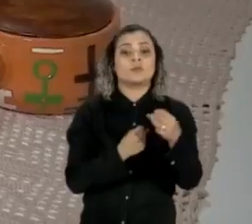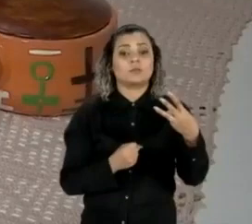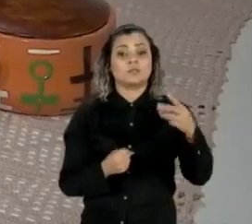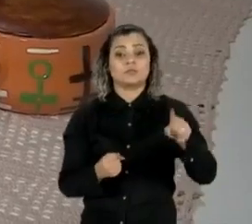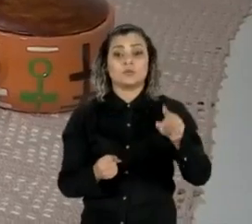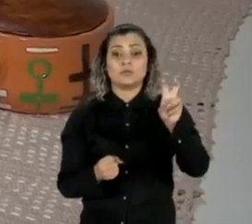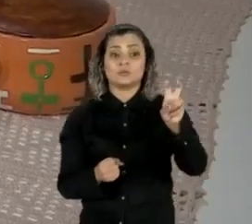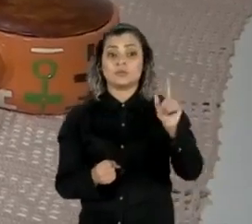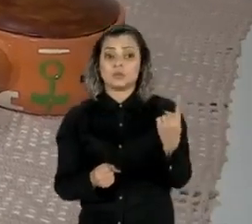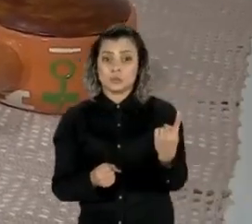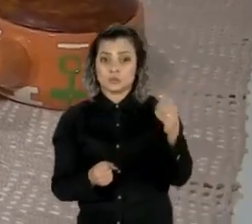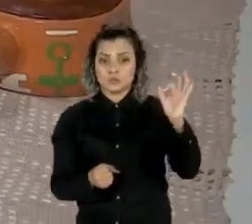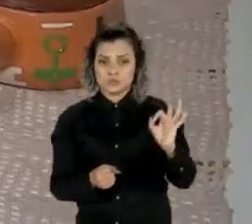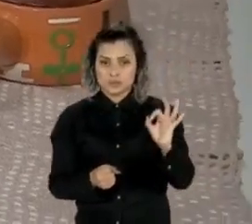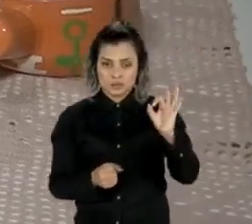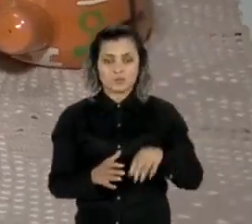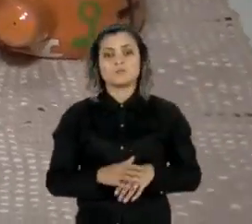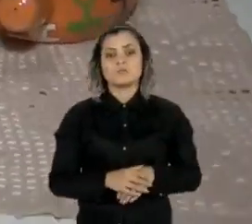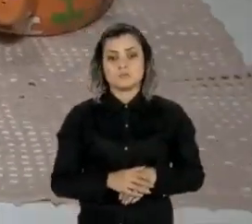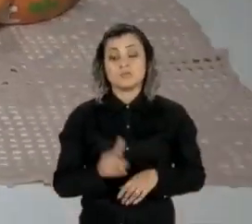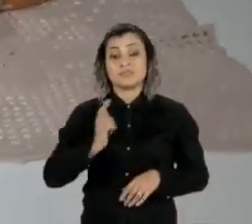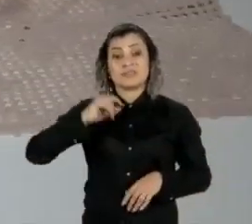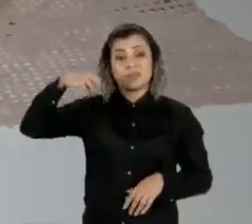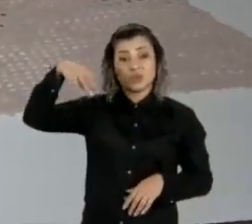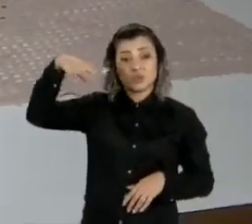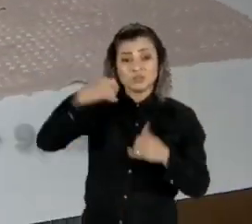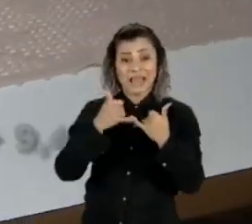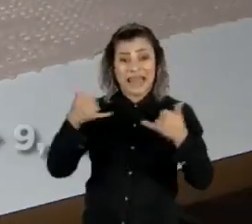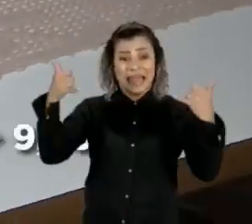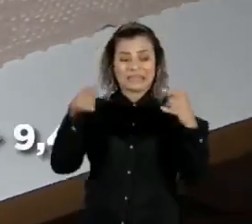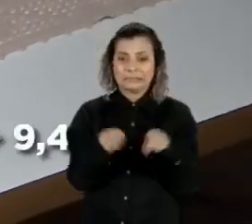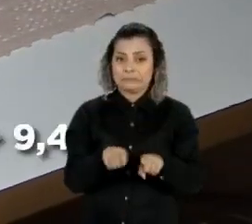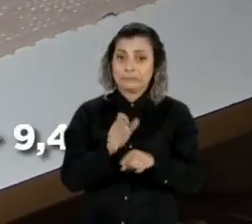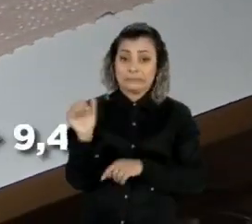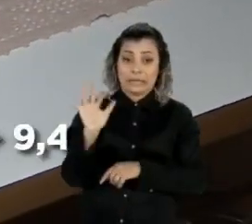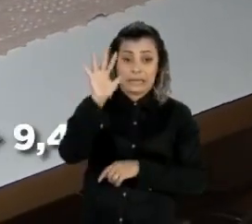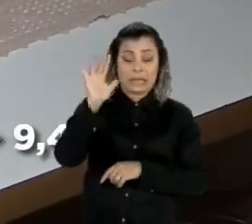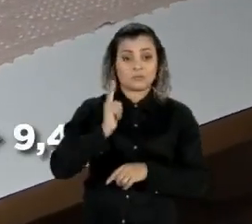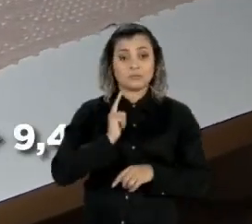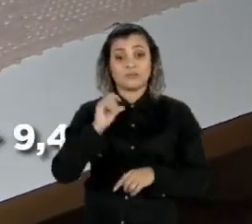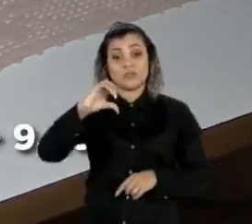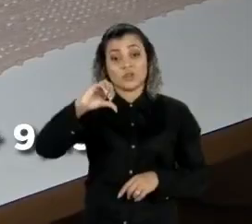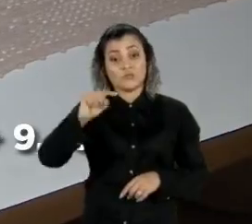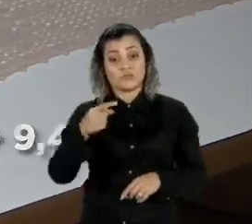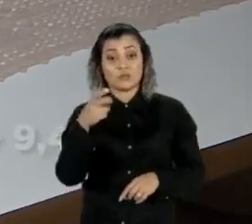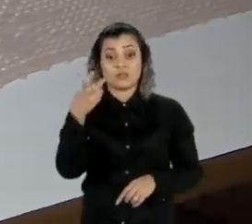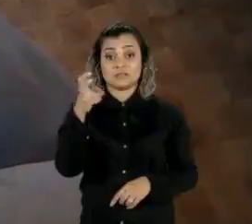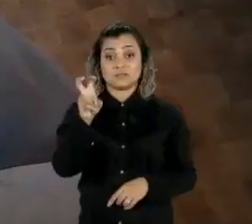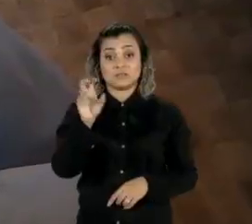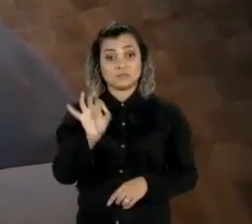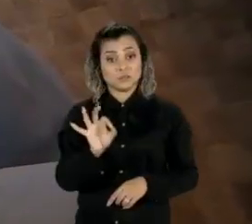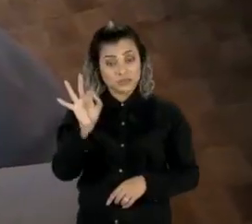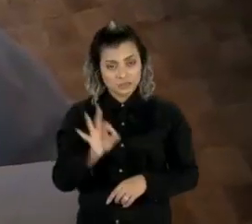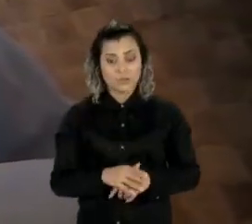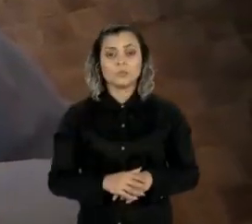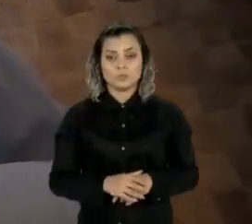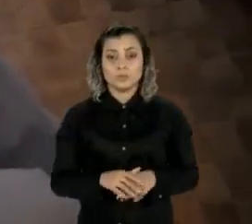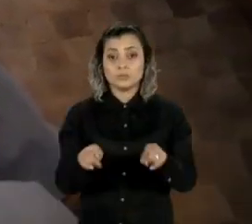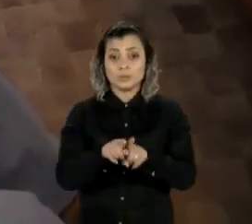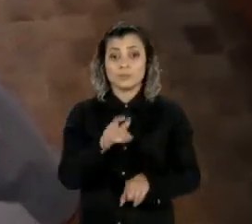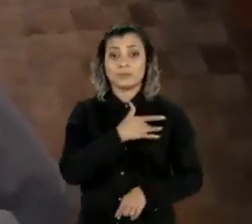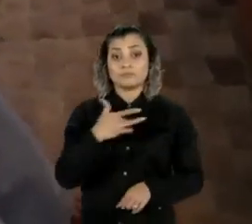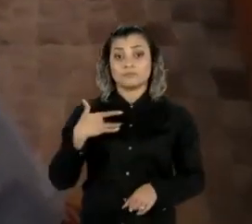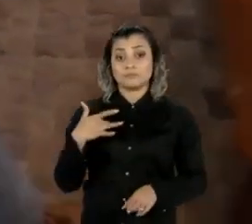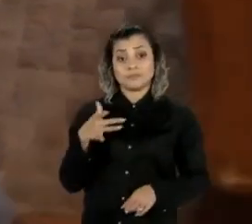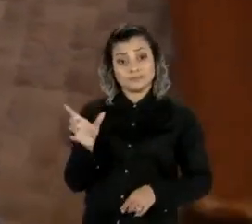No terceiro trimestre, pesou a tarifa de eletricidade residencial, que teve variação de 9,5%, e os planos de seguros de